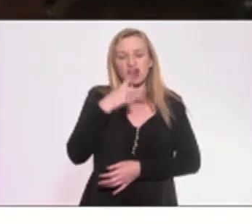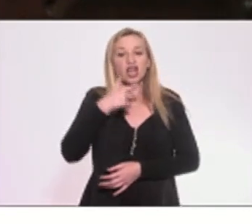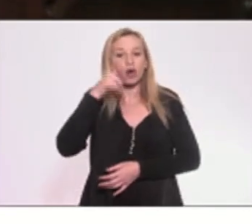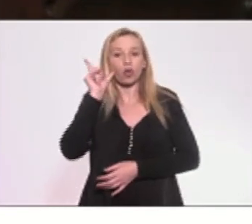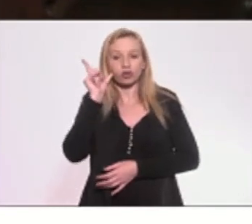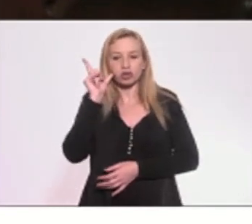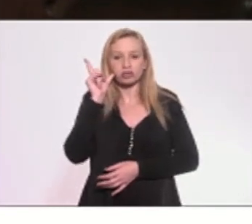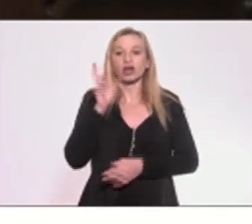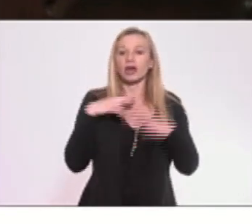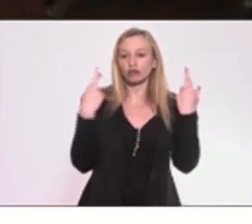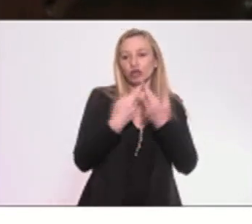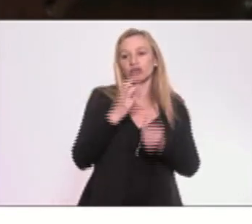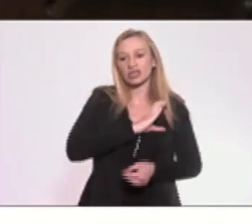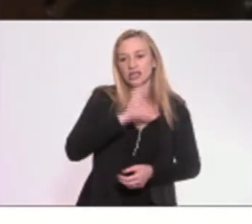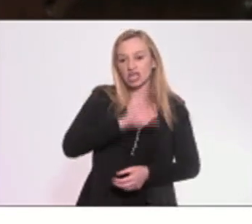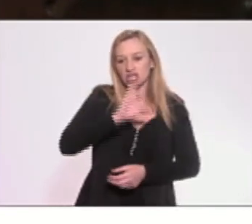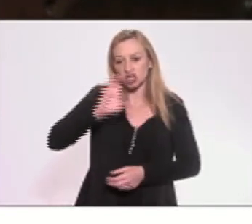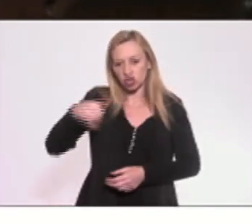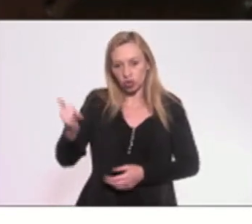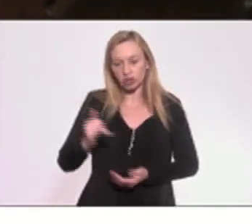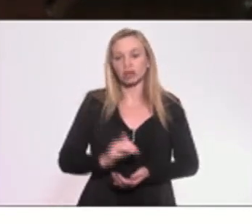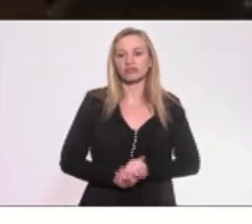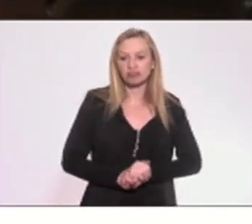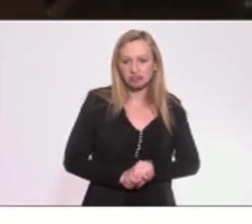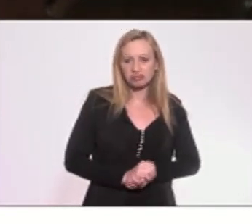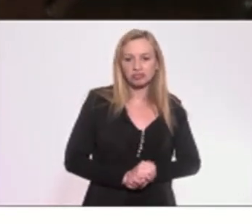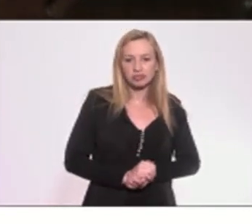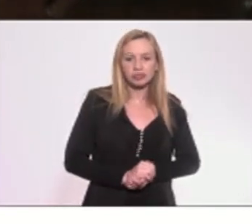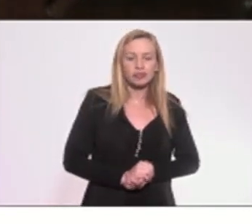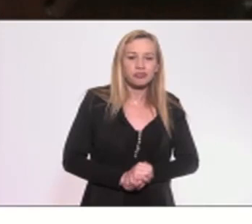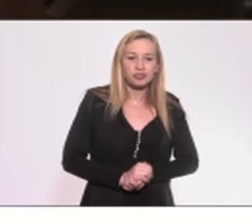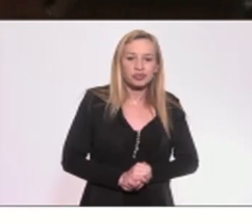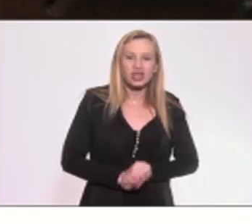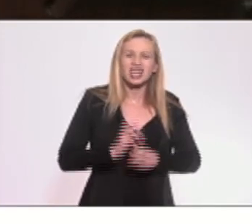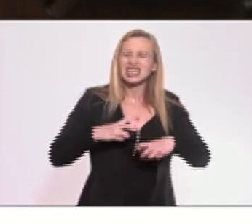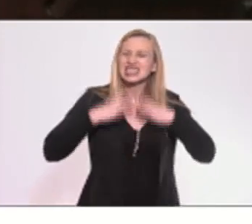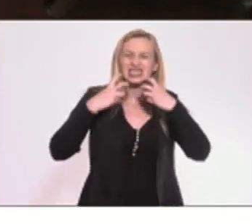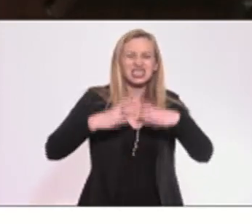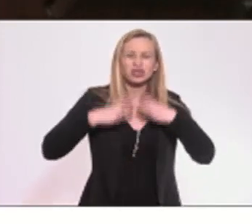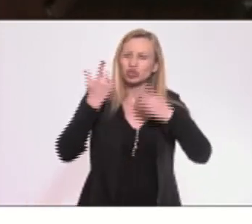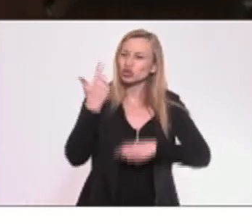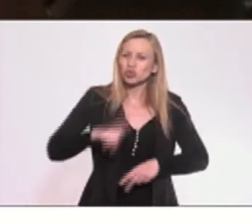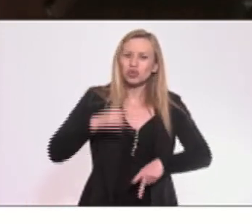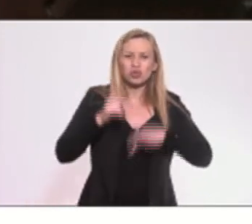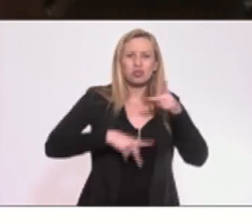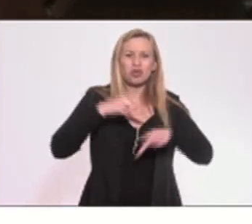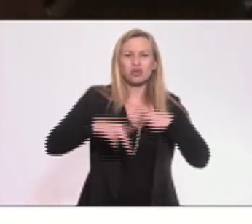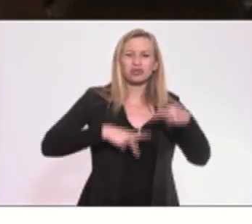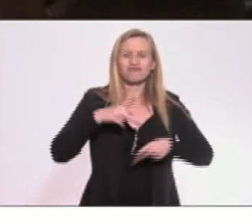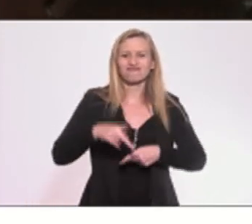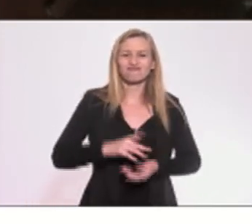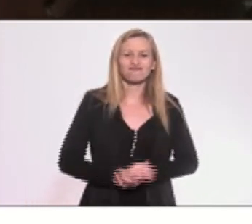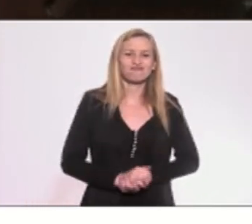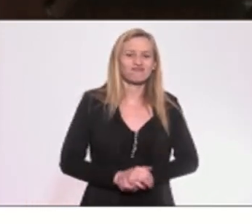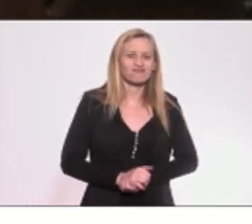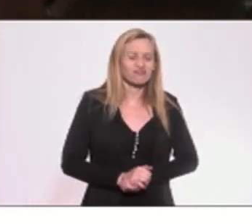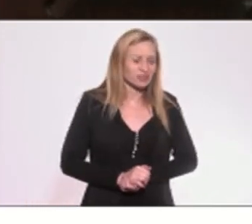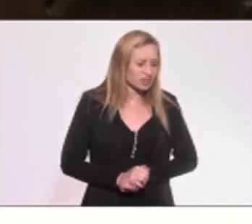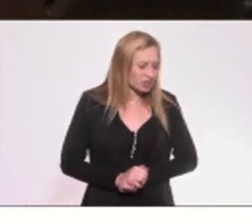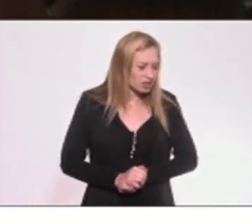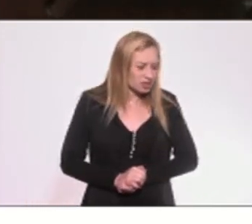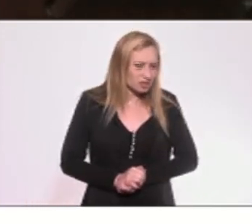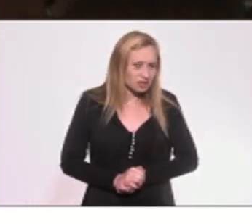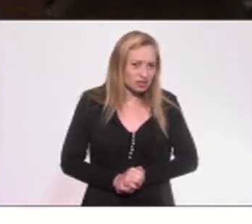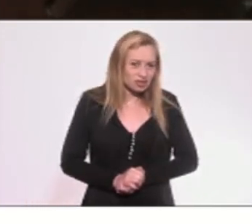CCJ para os meus pares e quem se encontrava, deputado Silas Malafaia, que